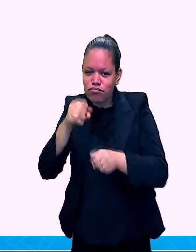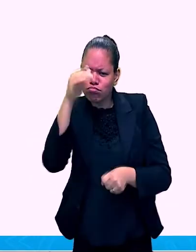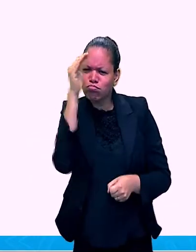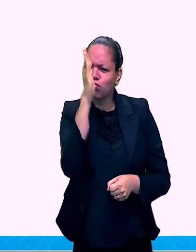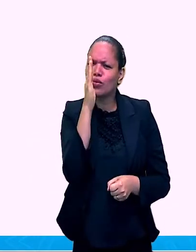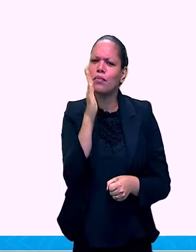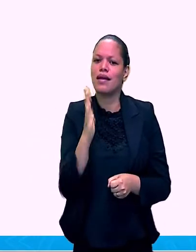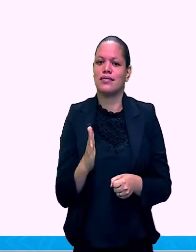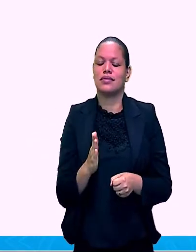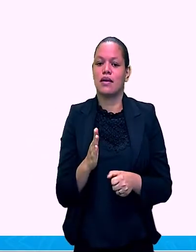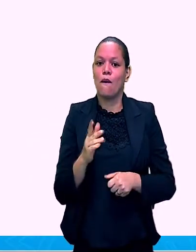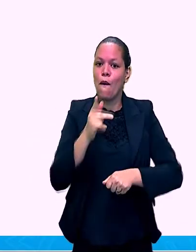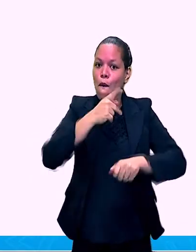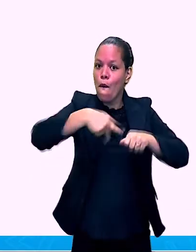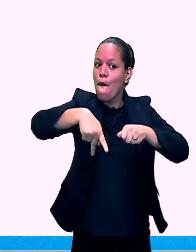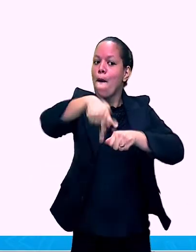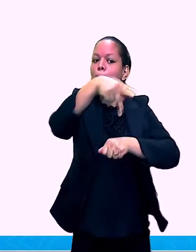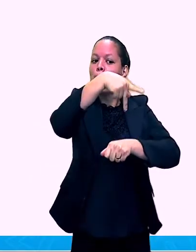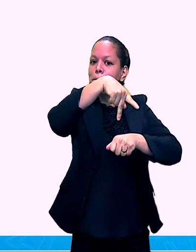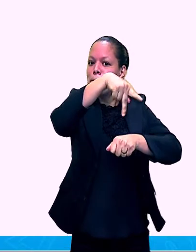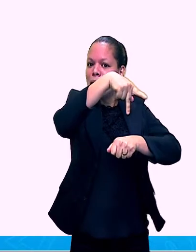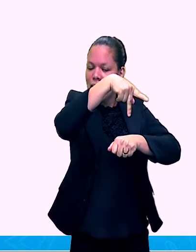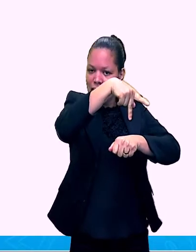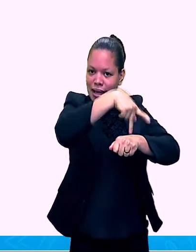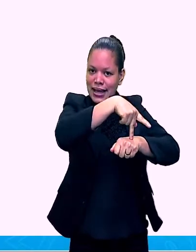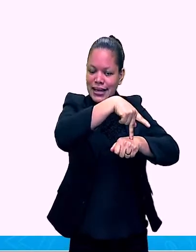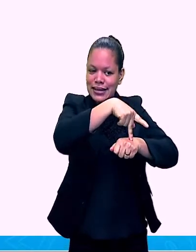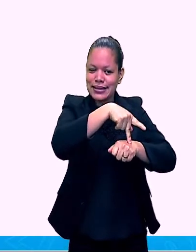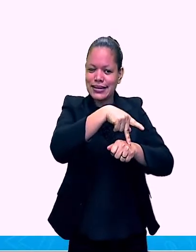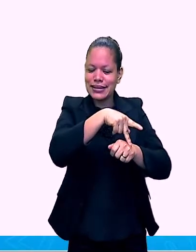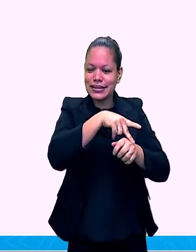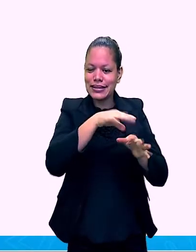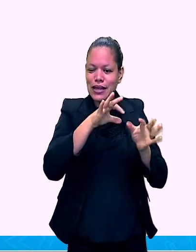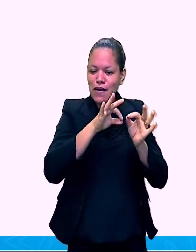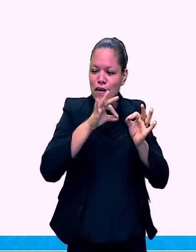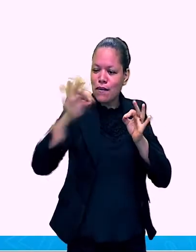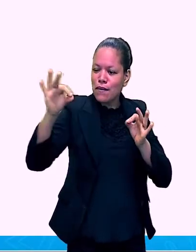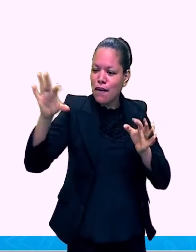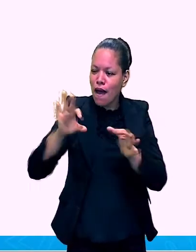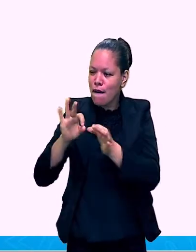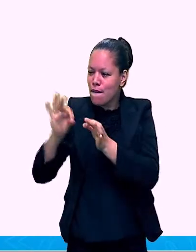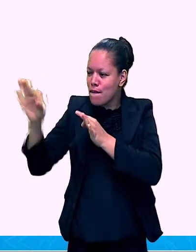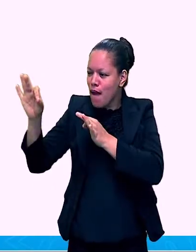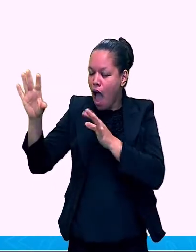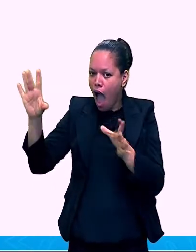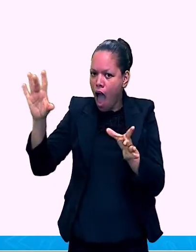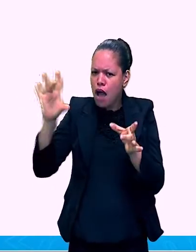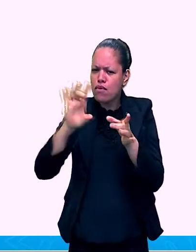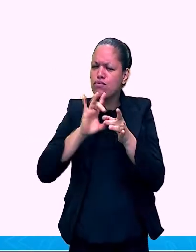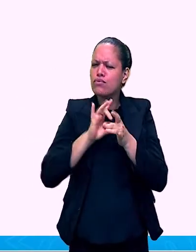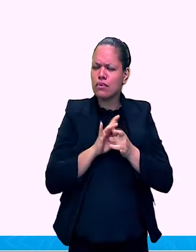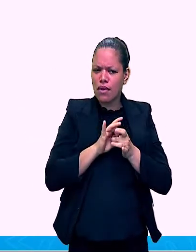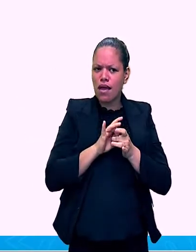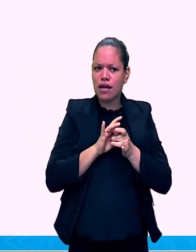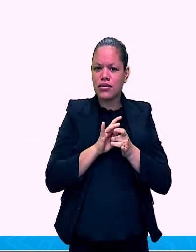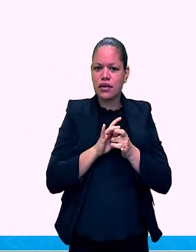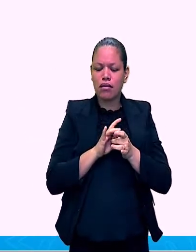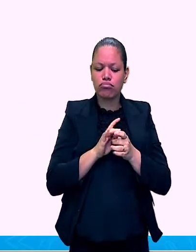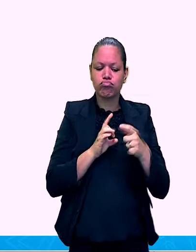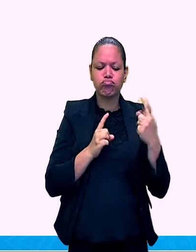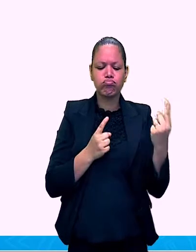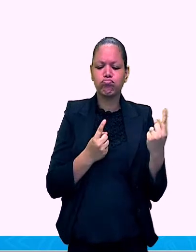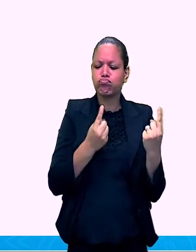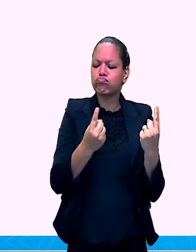brasileira e os eixos de ligação e integração no Brasil. Vamos estudar um pouquinho então sobre cada um